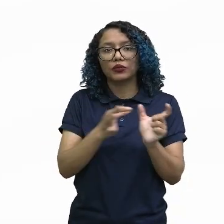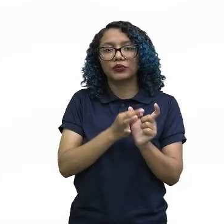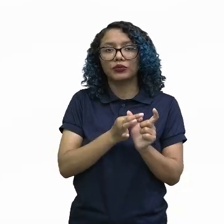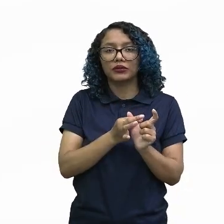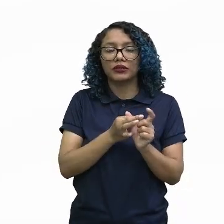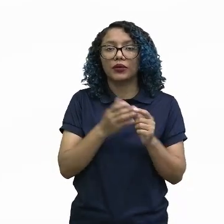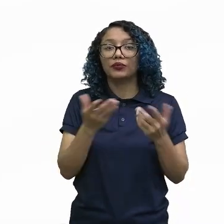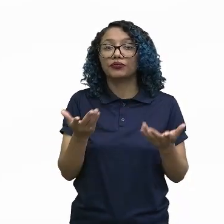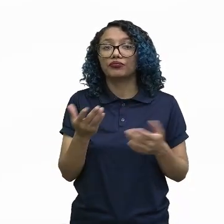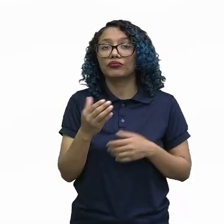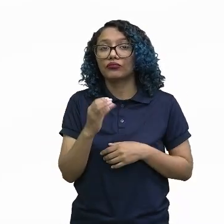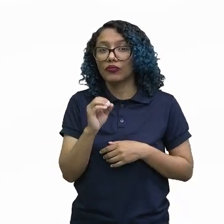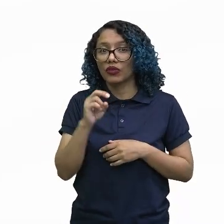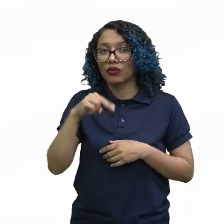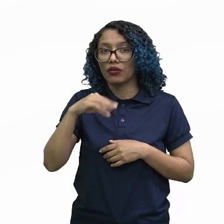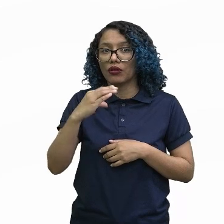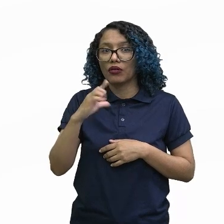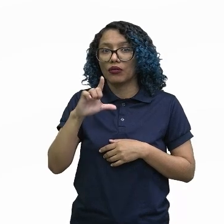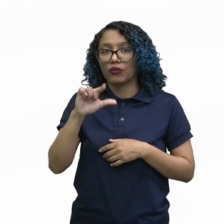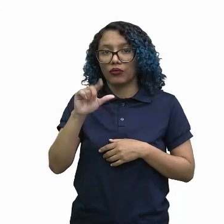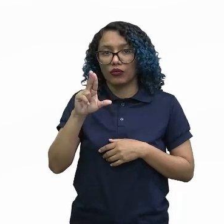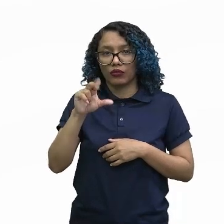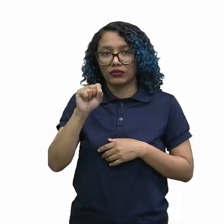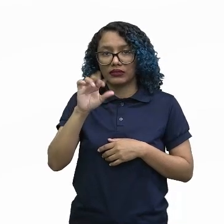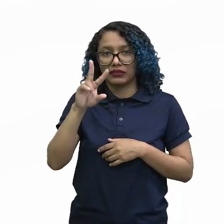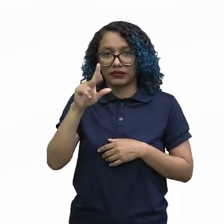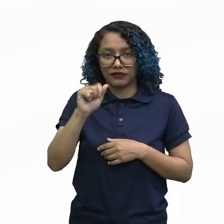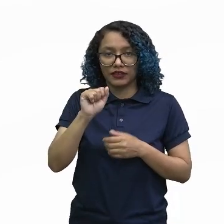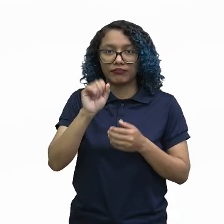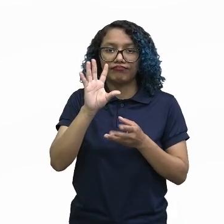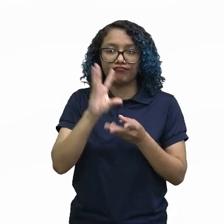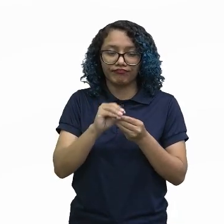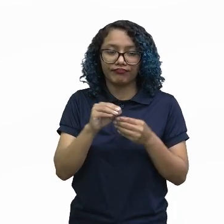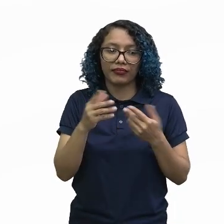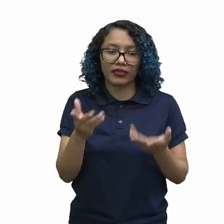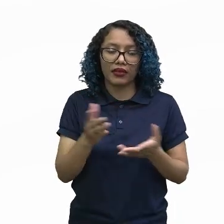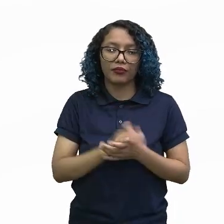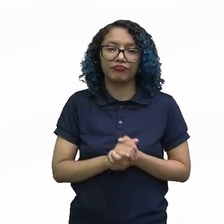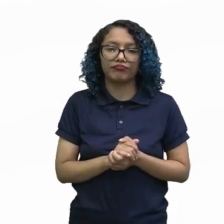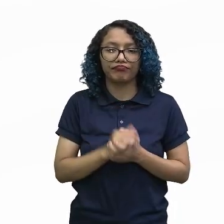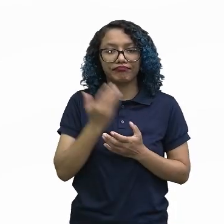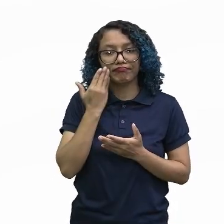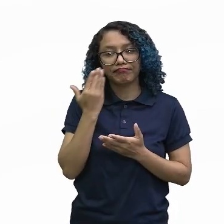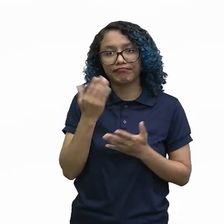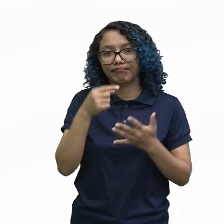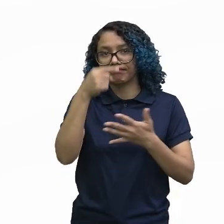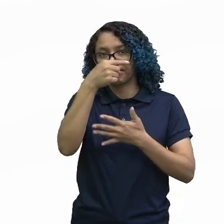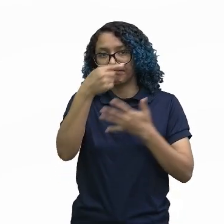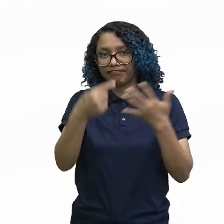né, conclusivas. Então, no mais, essas são as